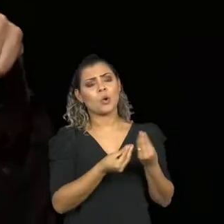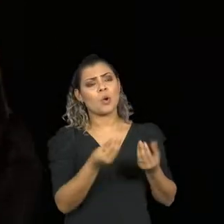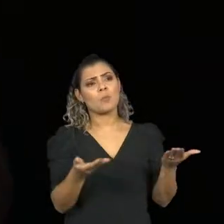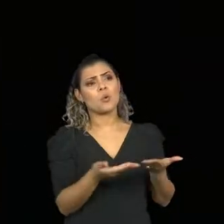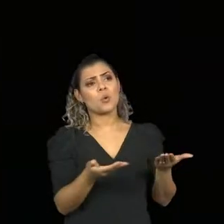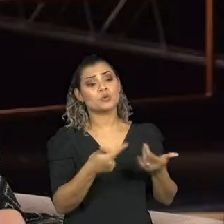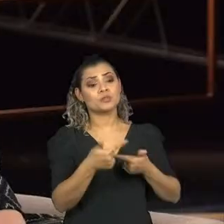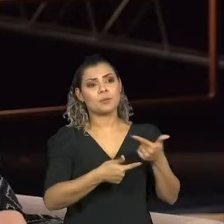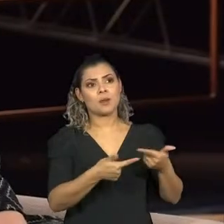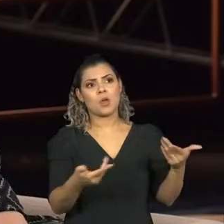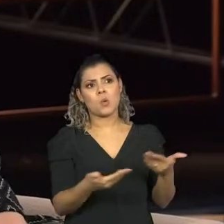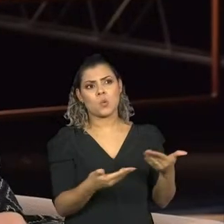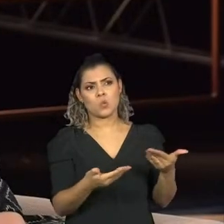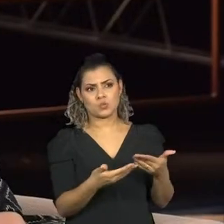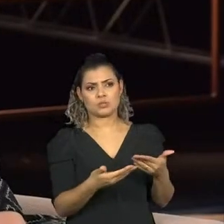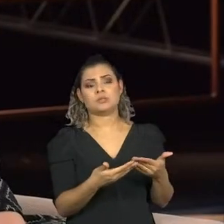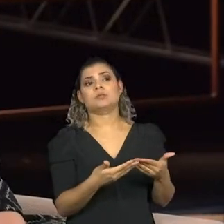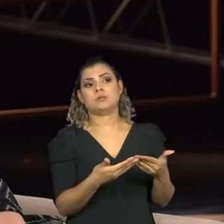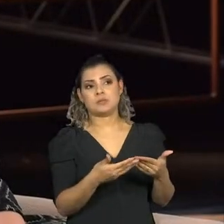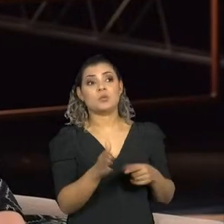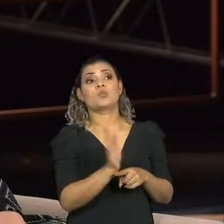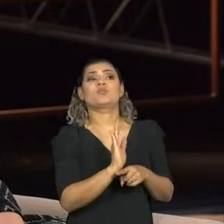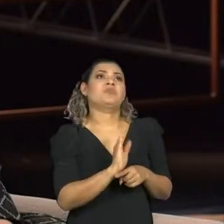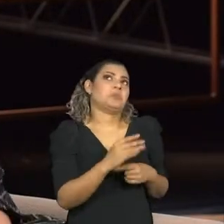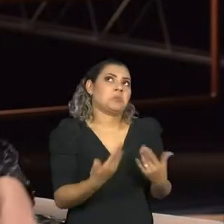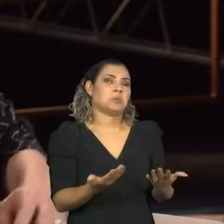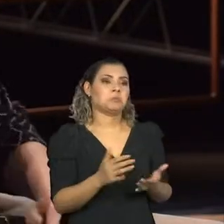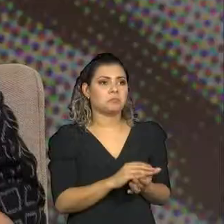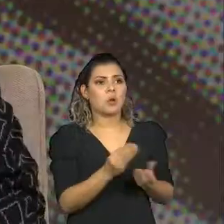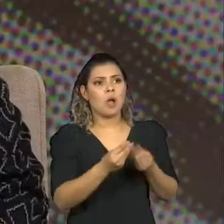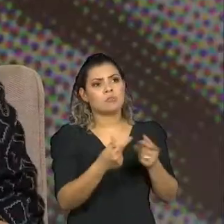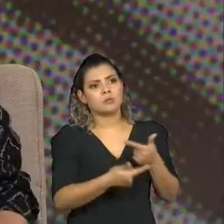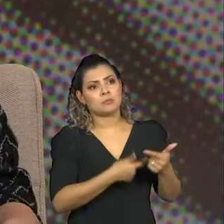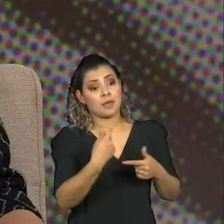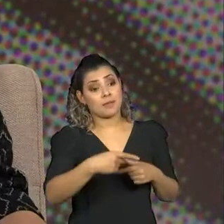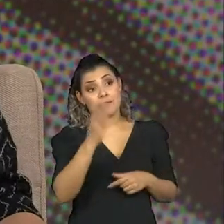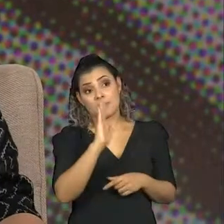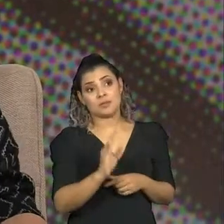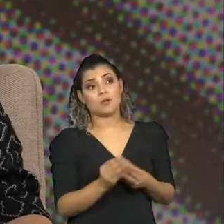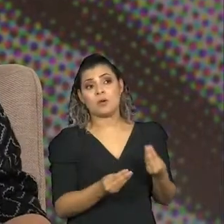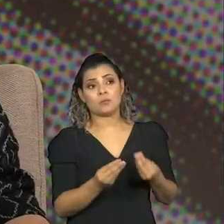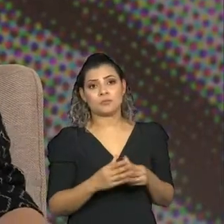em dia, um filme? No Brasil?